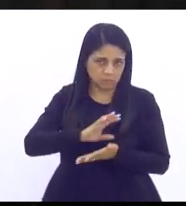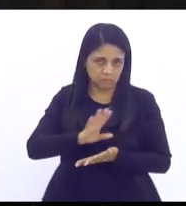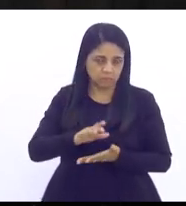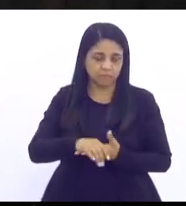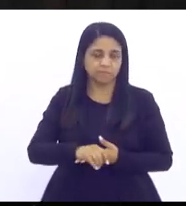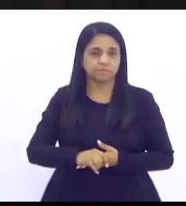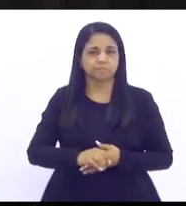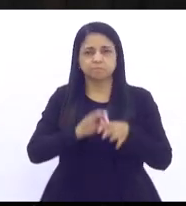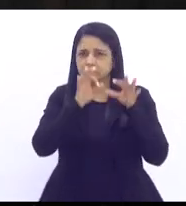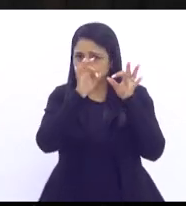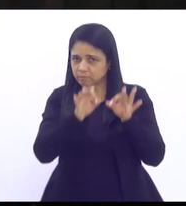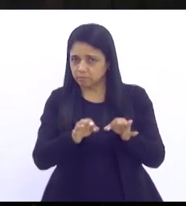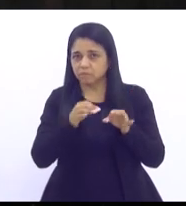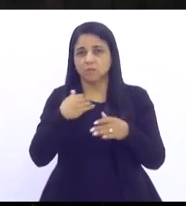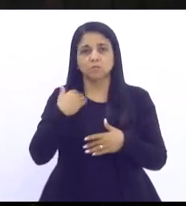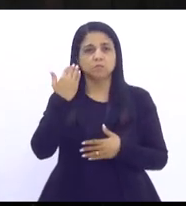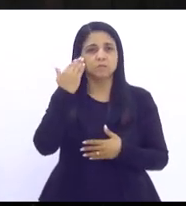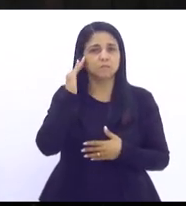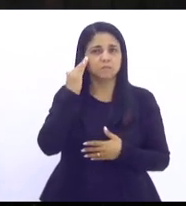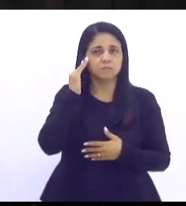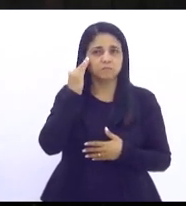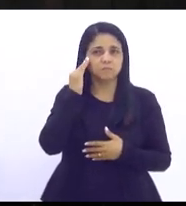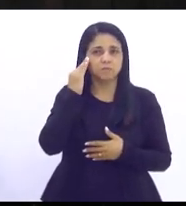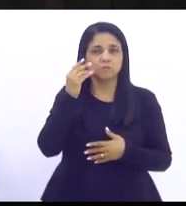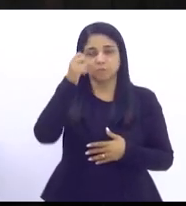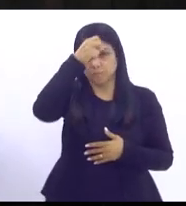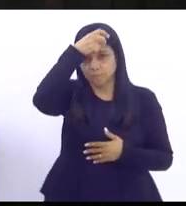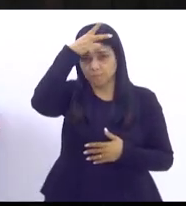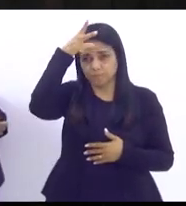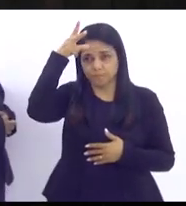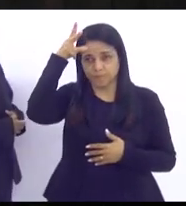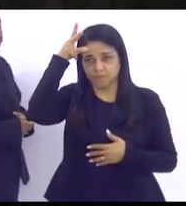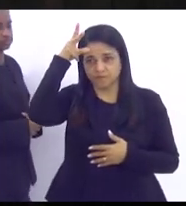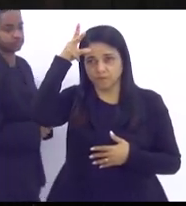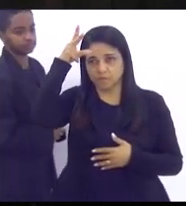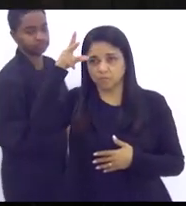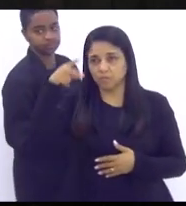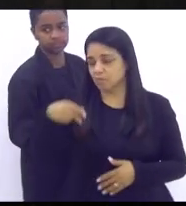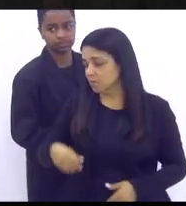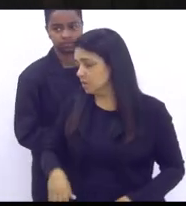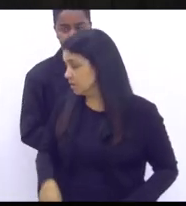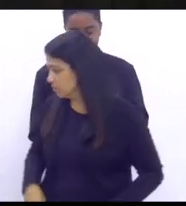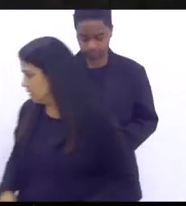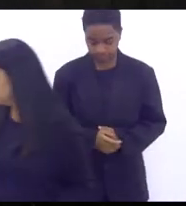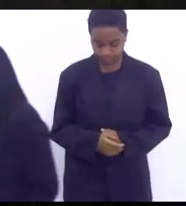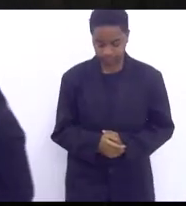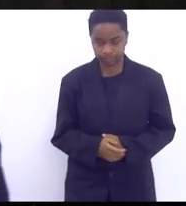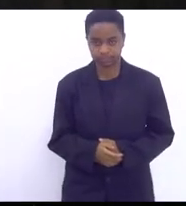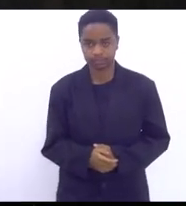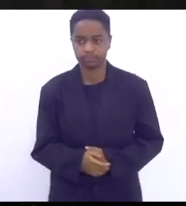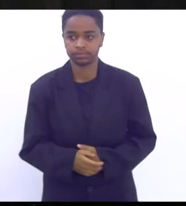muito acertada, no meu entendimento, do prefeito Eduardo Paes,